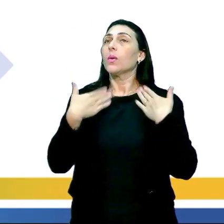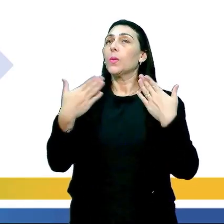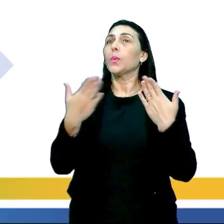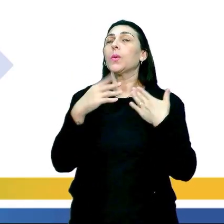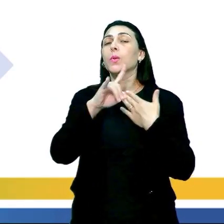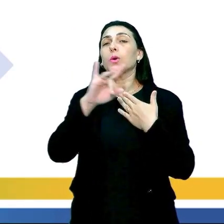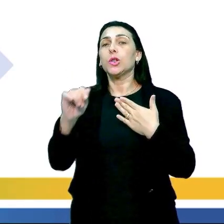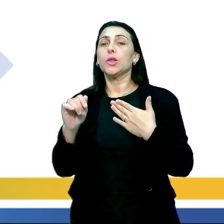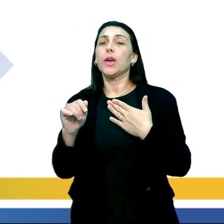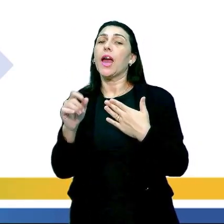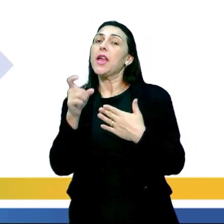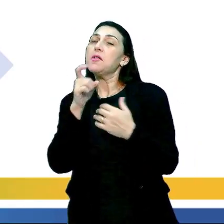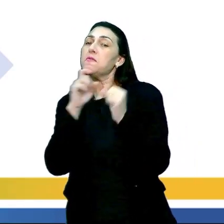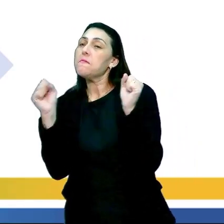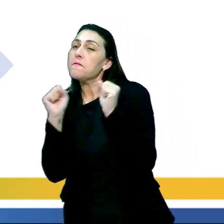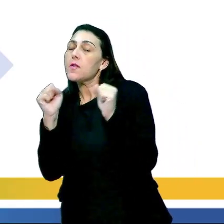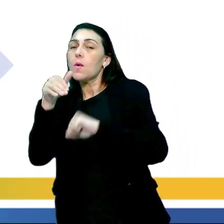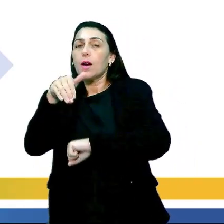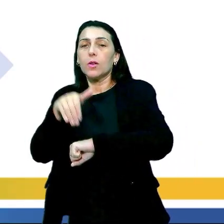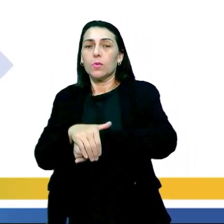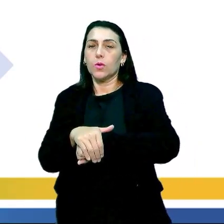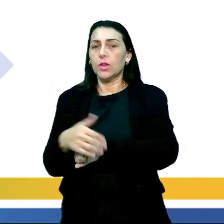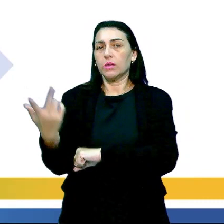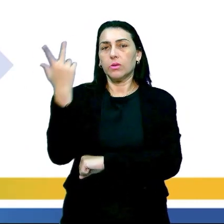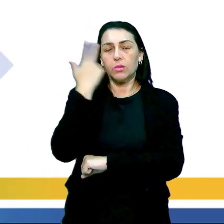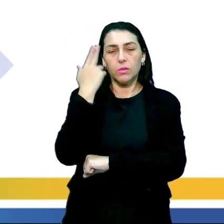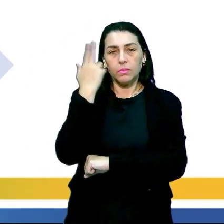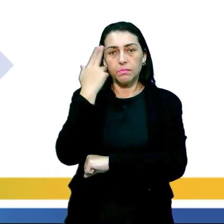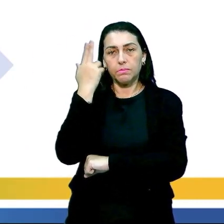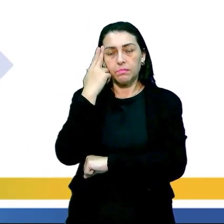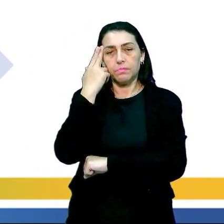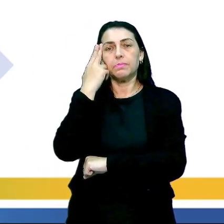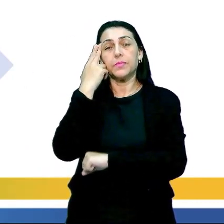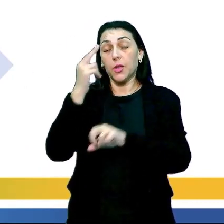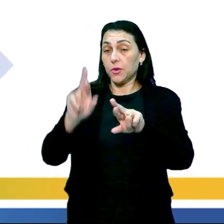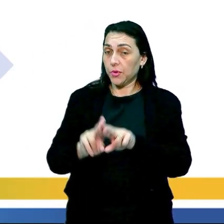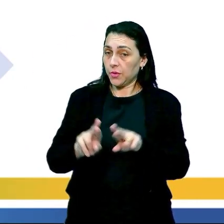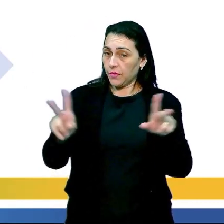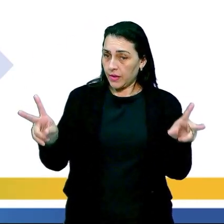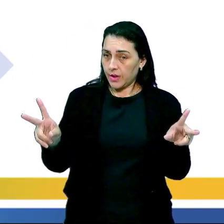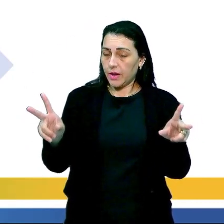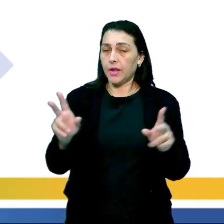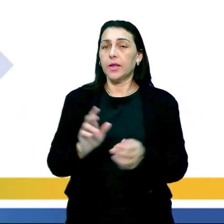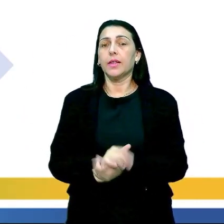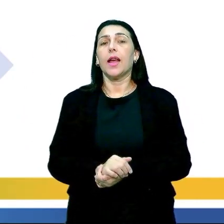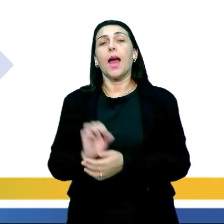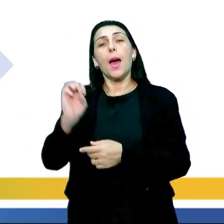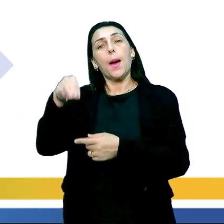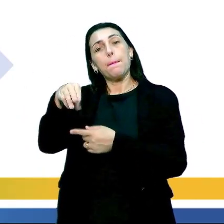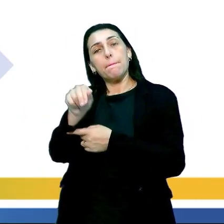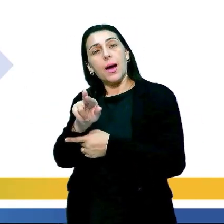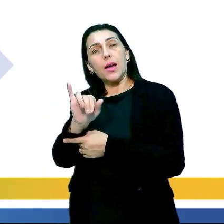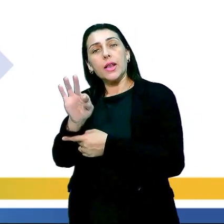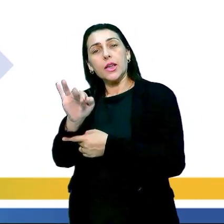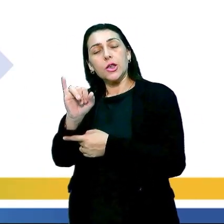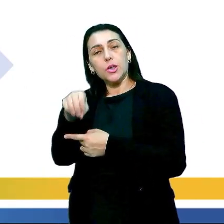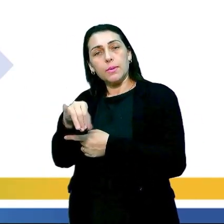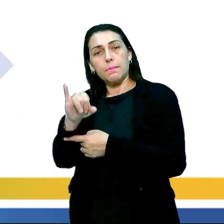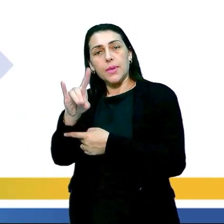dia e nem tão frio à noite. Então, são atuações bem diferentes. A maritimidade